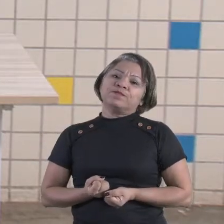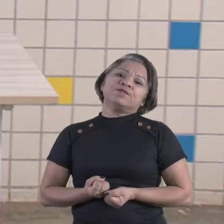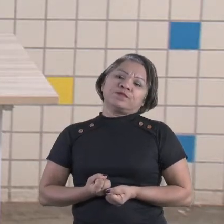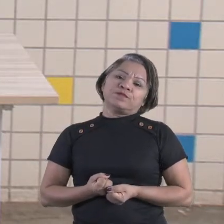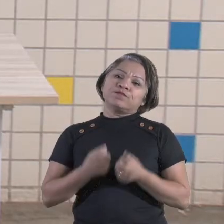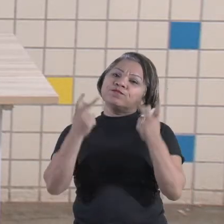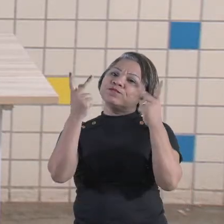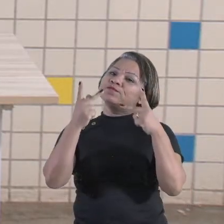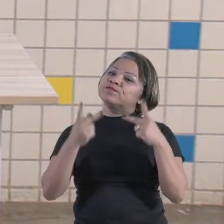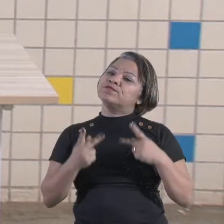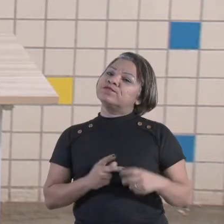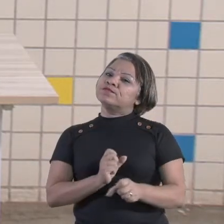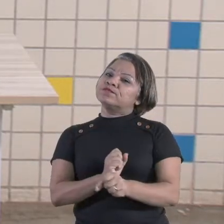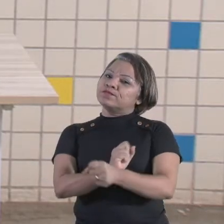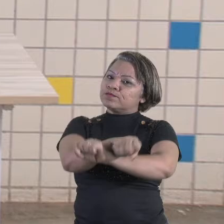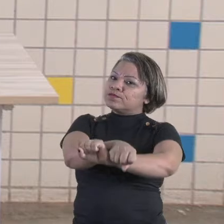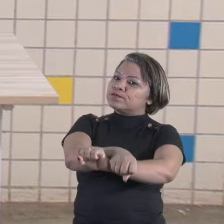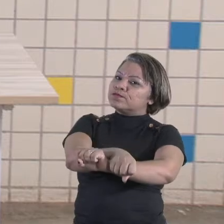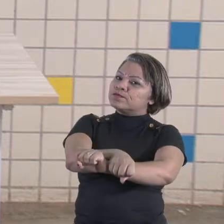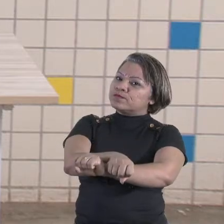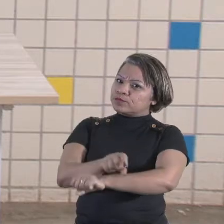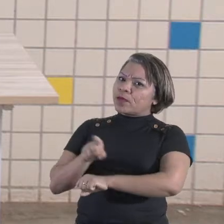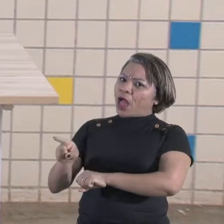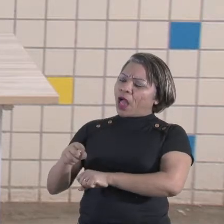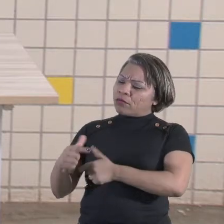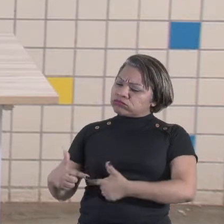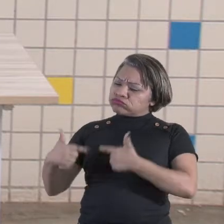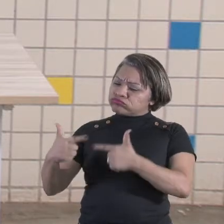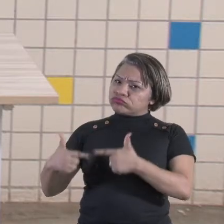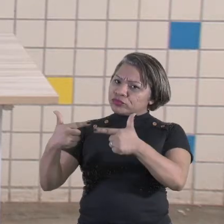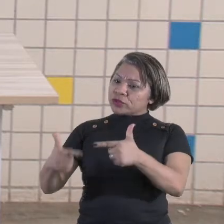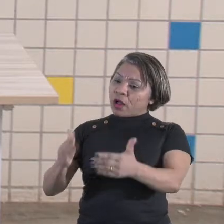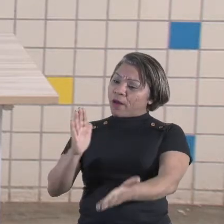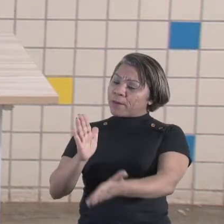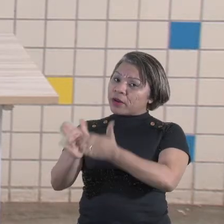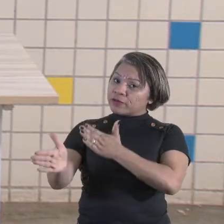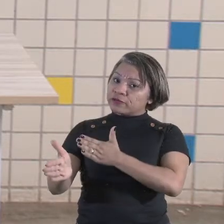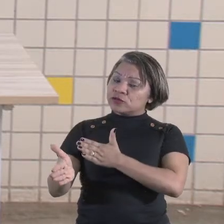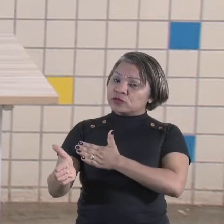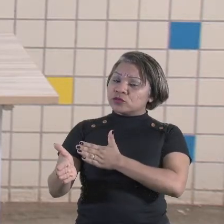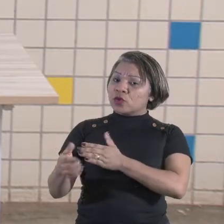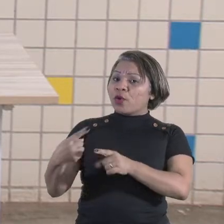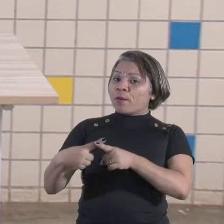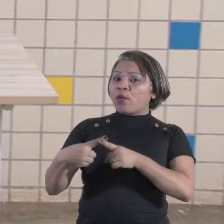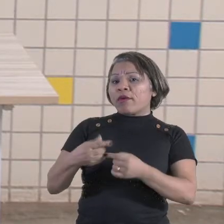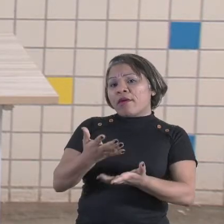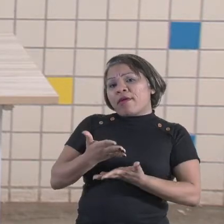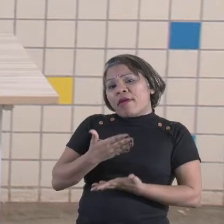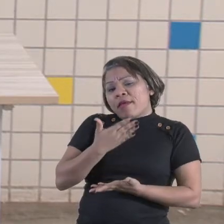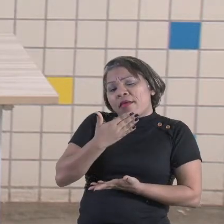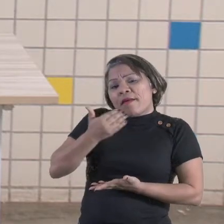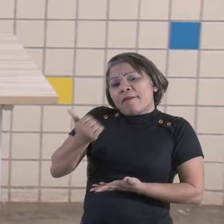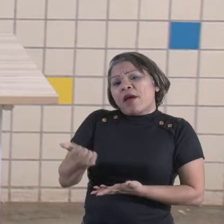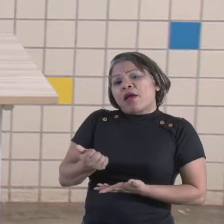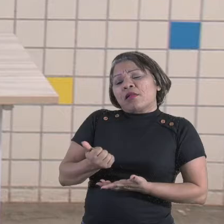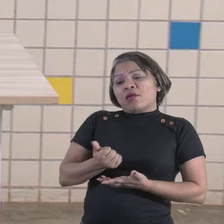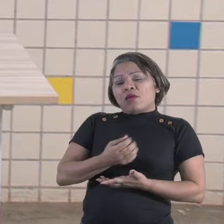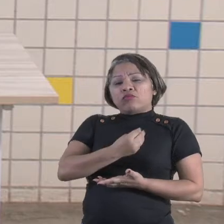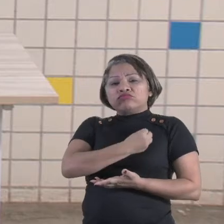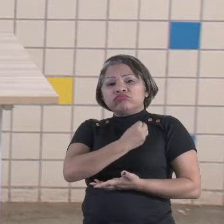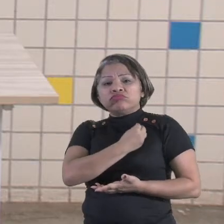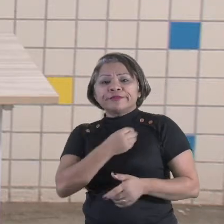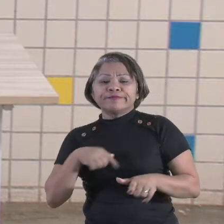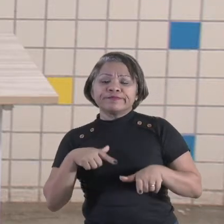passivamente a escravidão. Eles lutavam para sair e por melhores condições de trabalho. Mas isso só